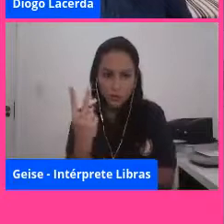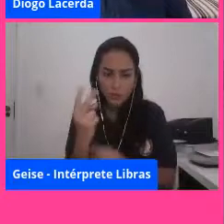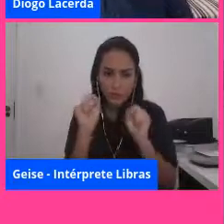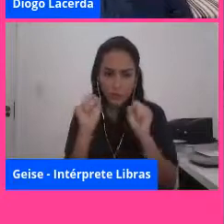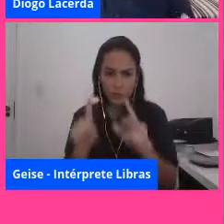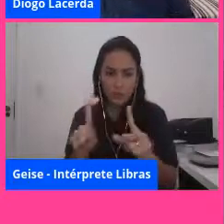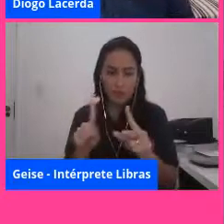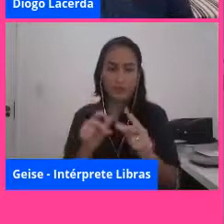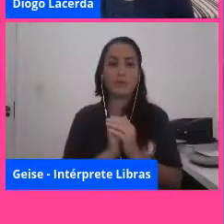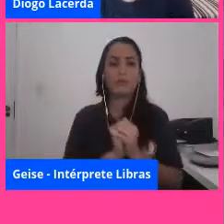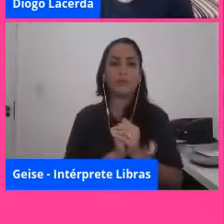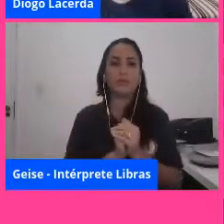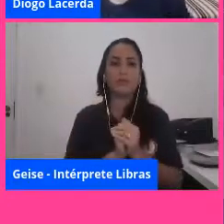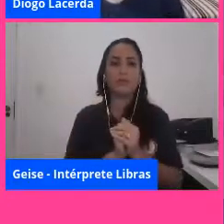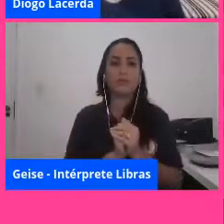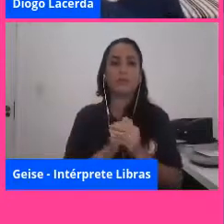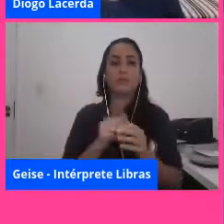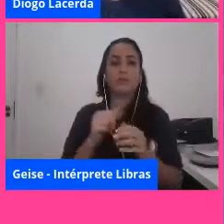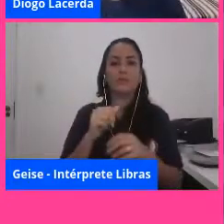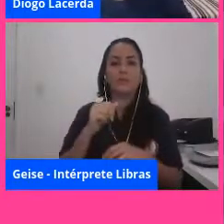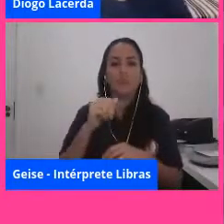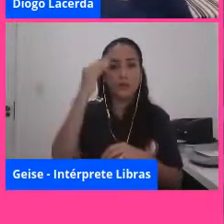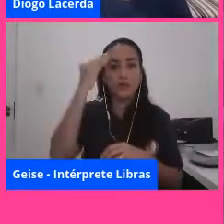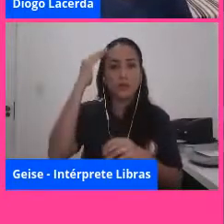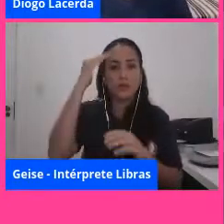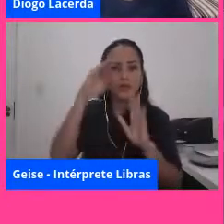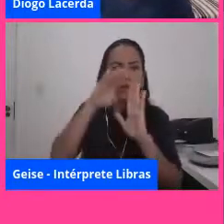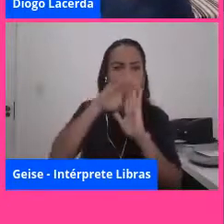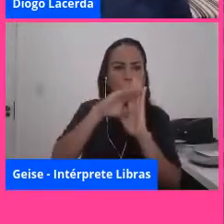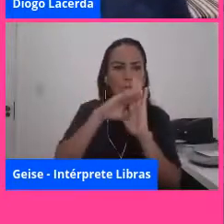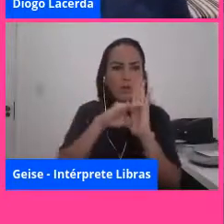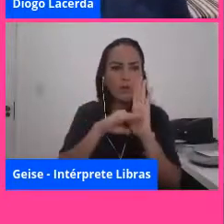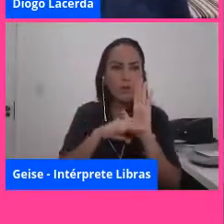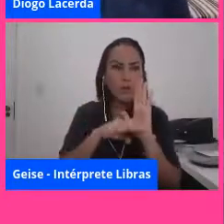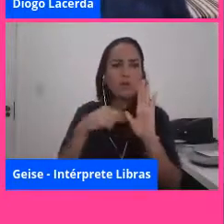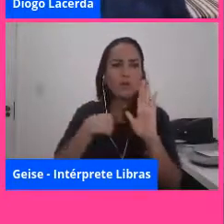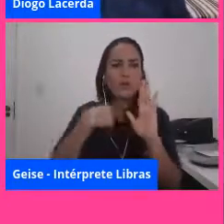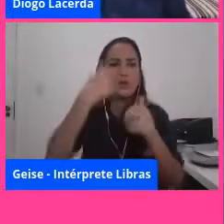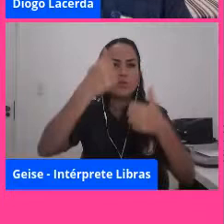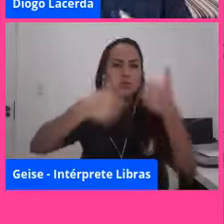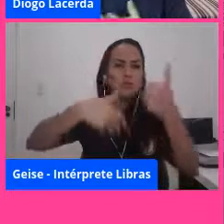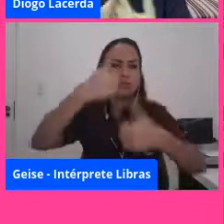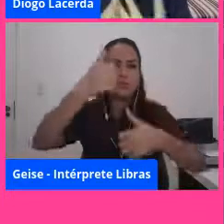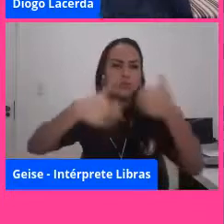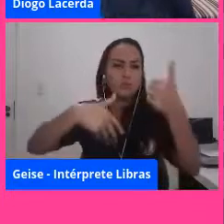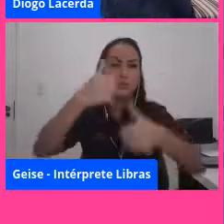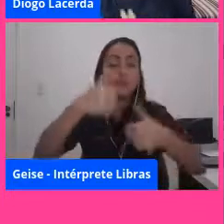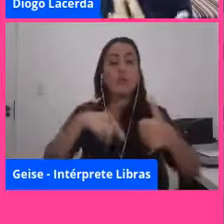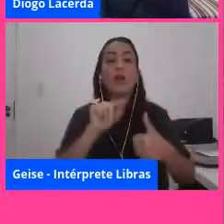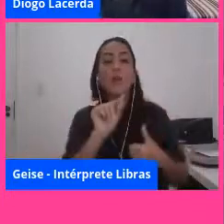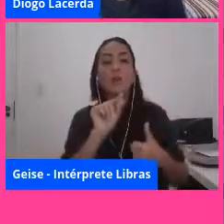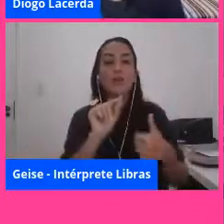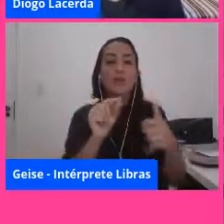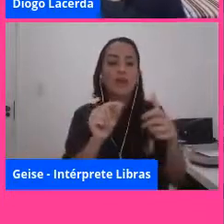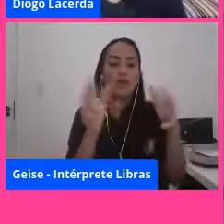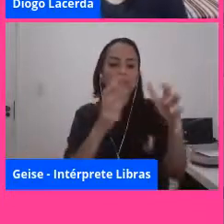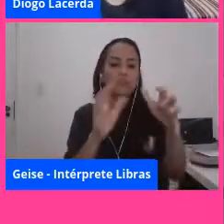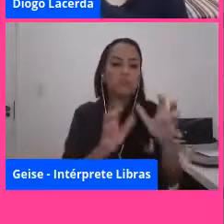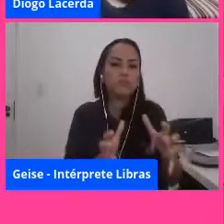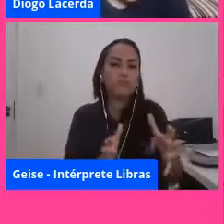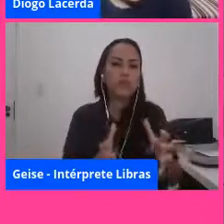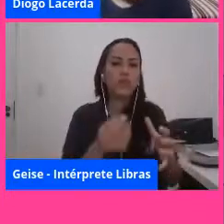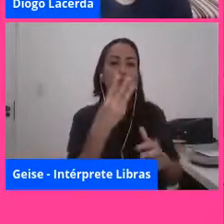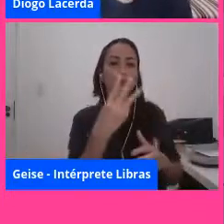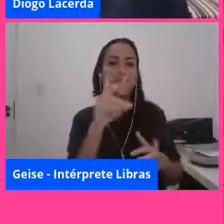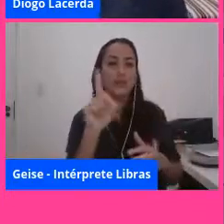mundo entender qual vai ser o cronograma, a gente vai deixar baixando enquanto eu vou explicar o que é impressão 3D, qual é a ideia da nossa